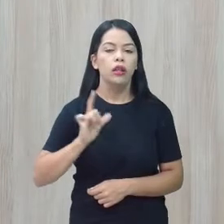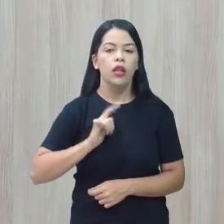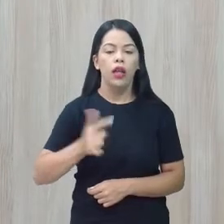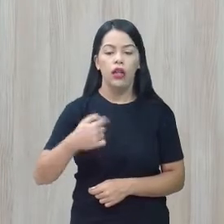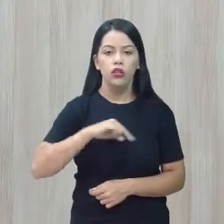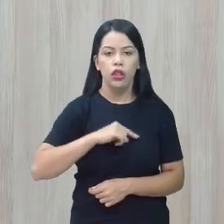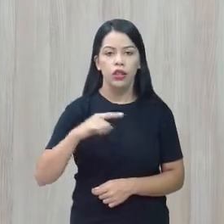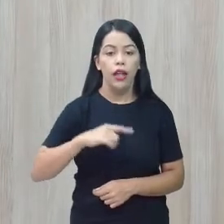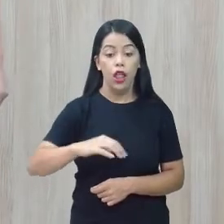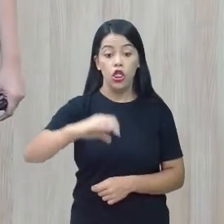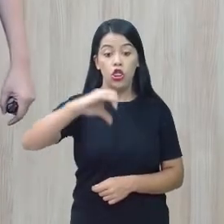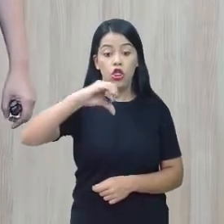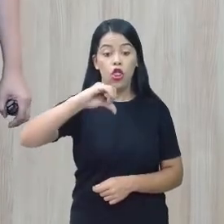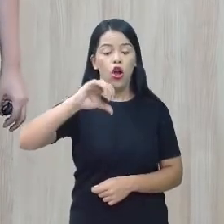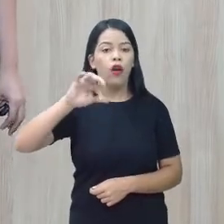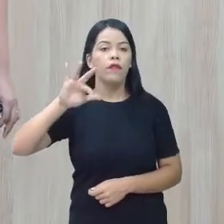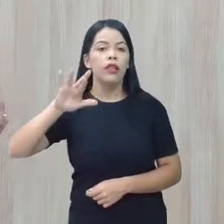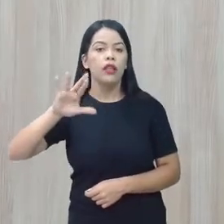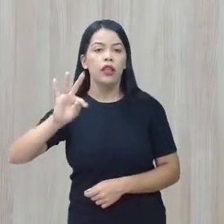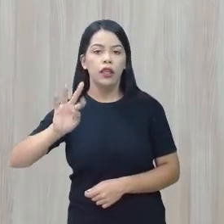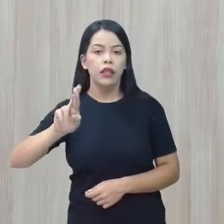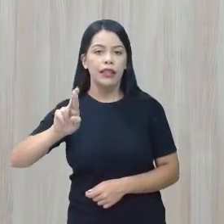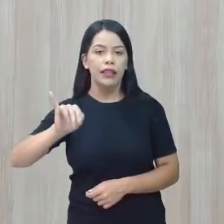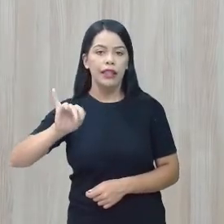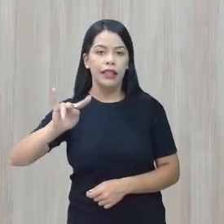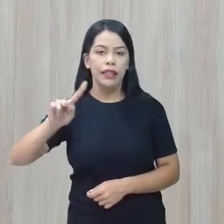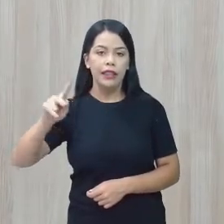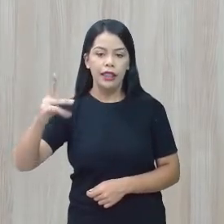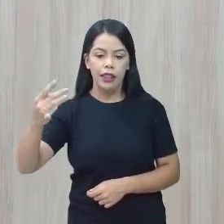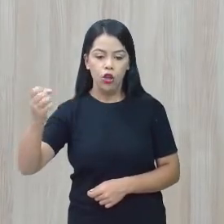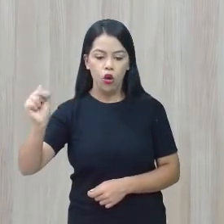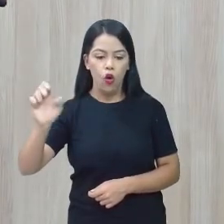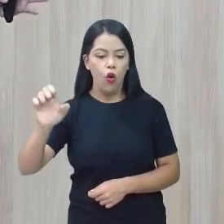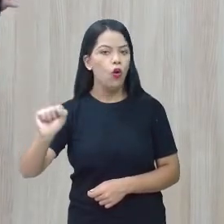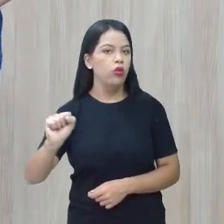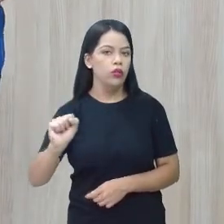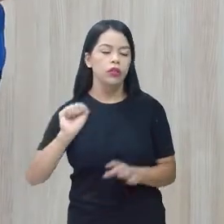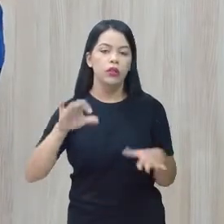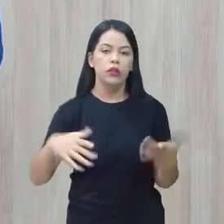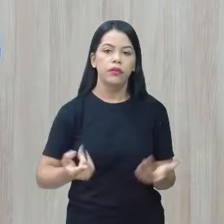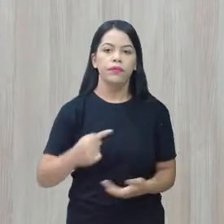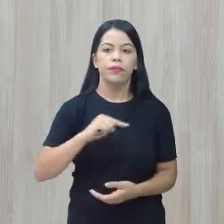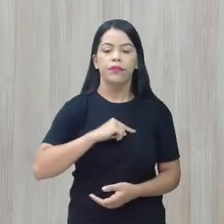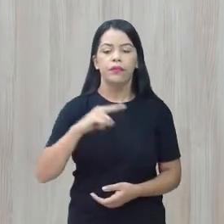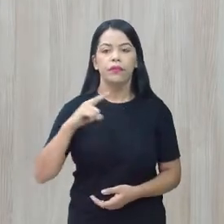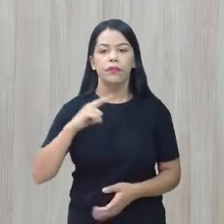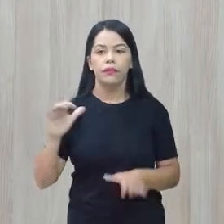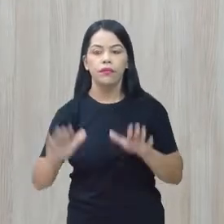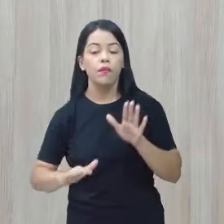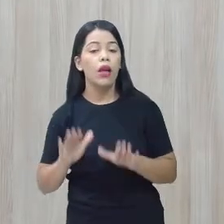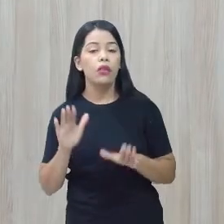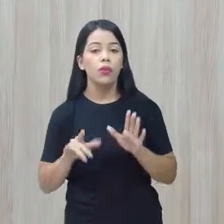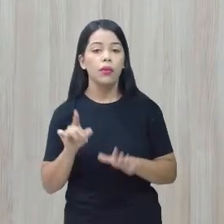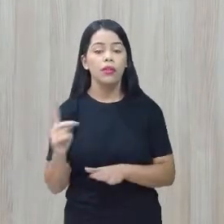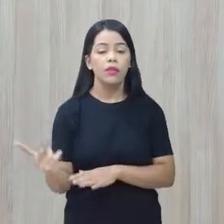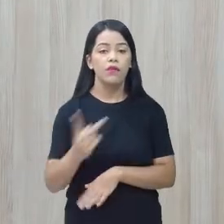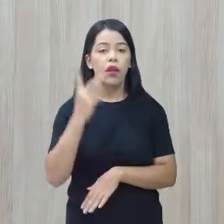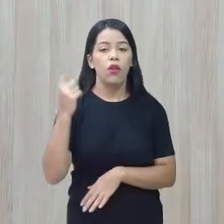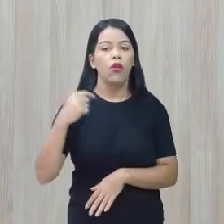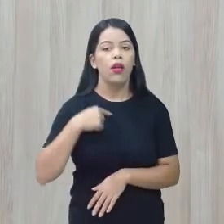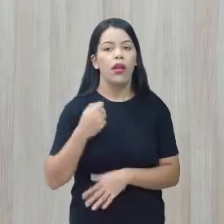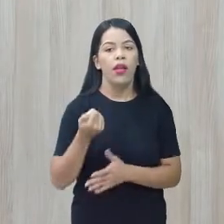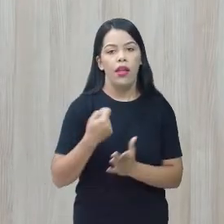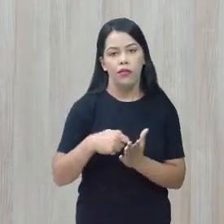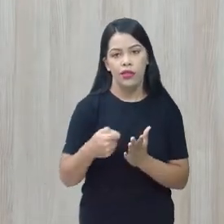9 trilhões. Bota aí mais números nisso. Para a gente ter uma dimensão desse valor, eu escrevi e deu um